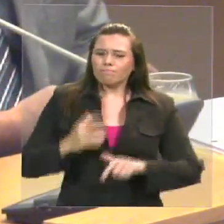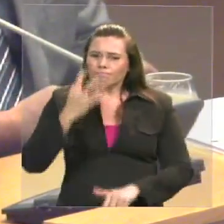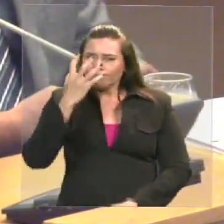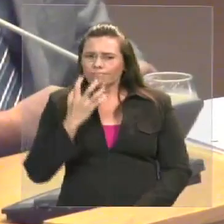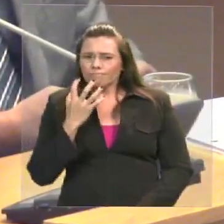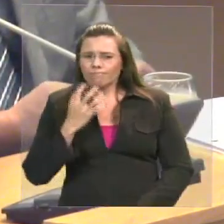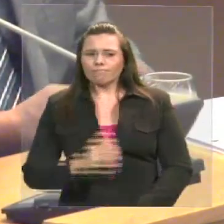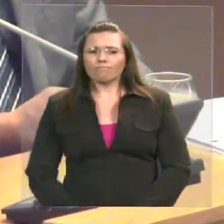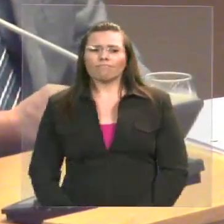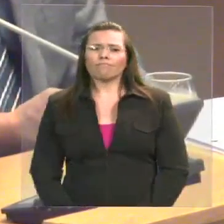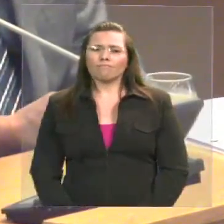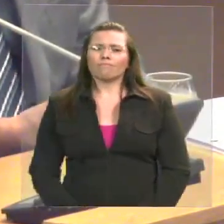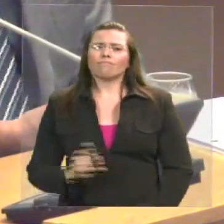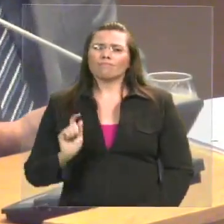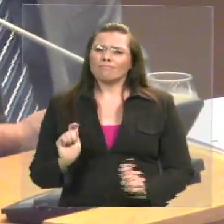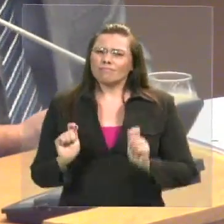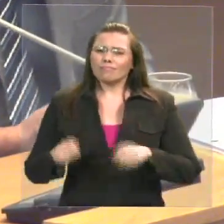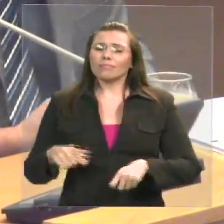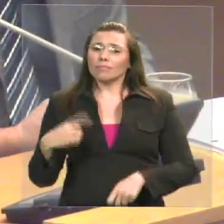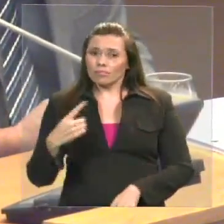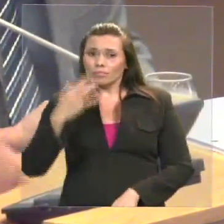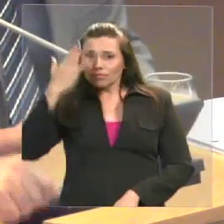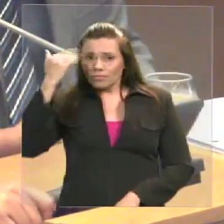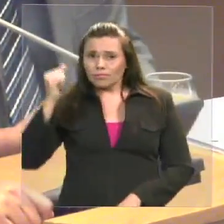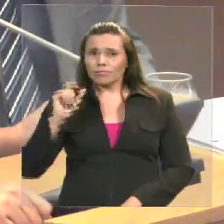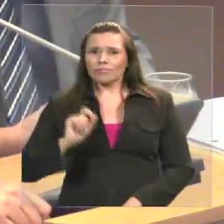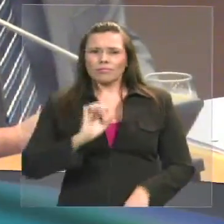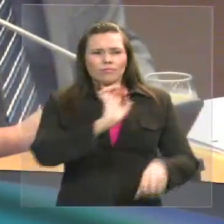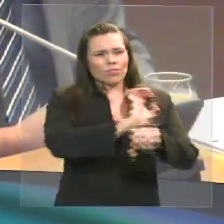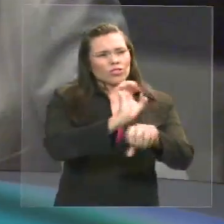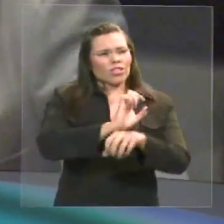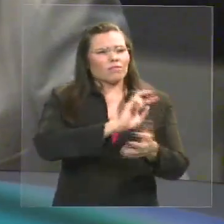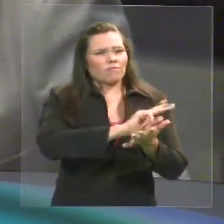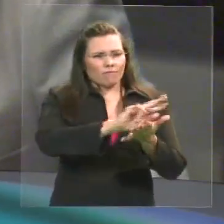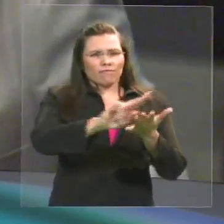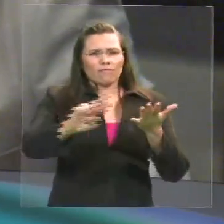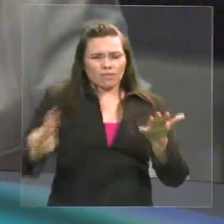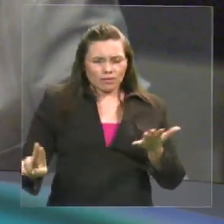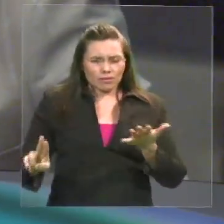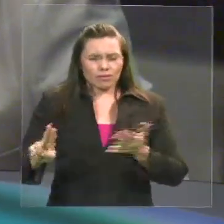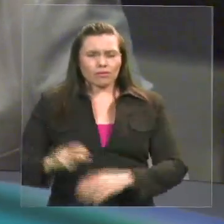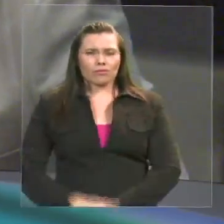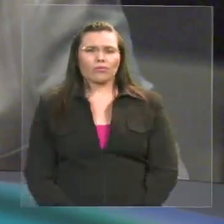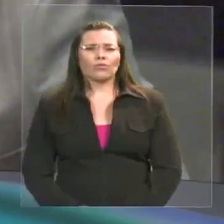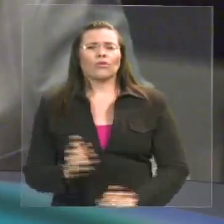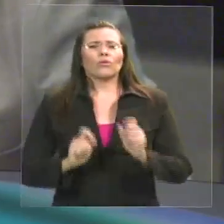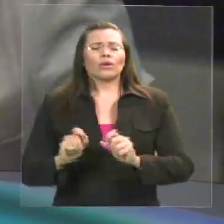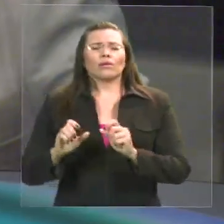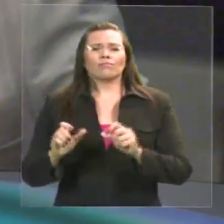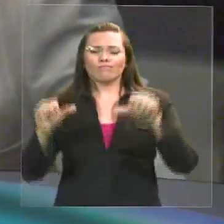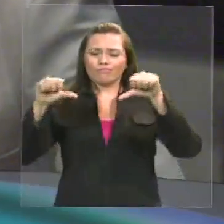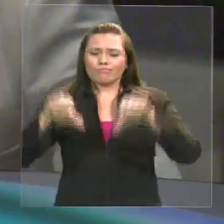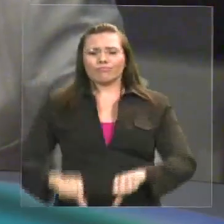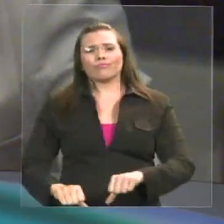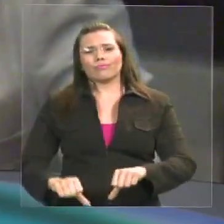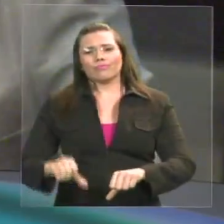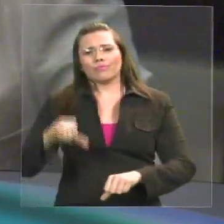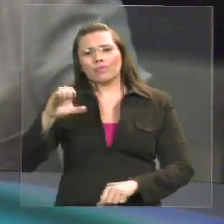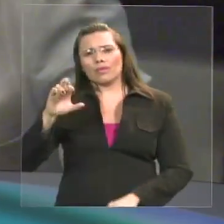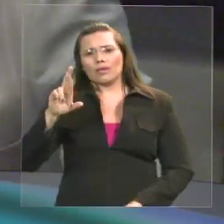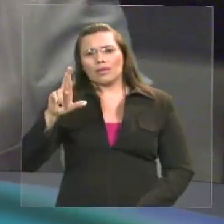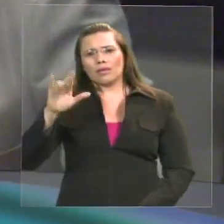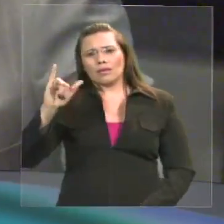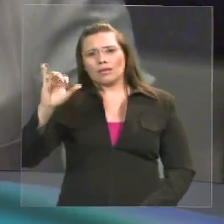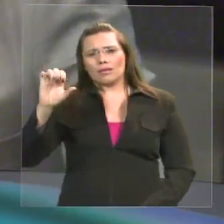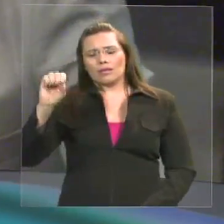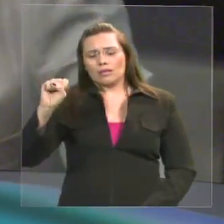girando. A dificuldade hoje que os estados enfrentam com a queda dos investimentos,